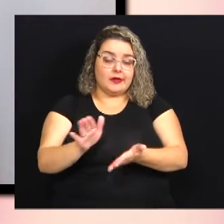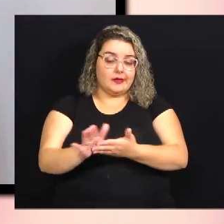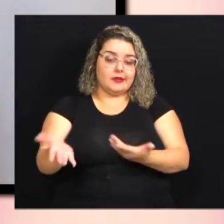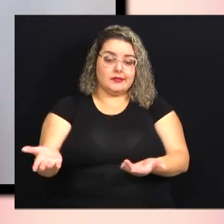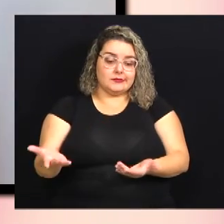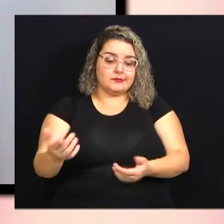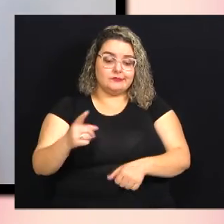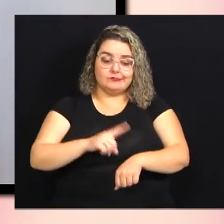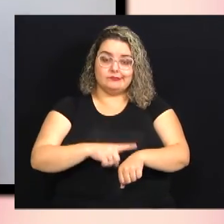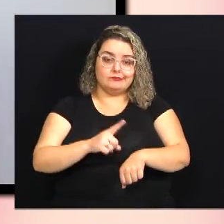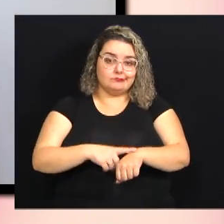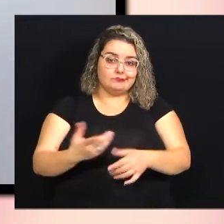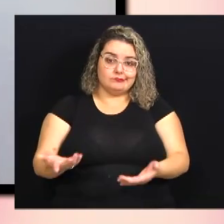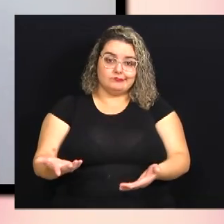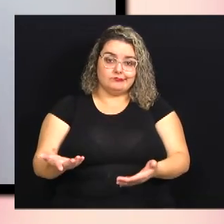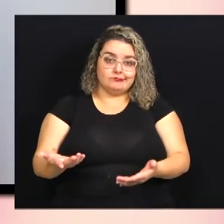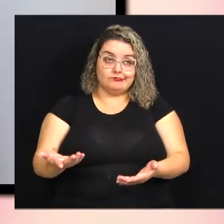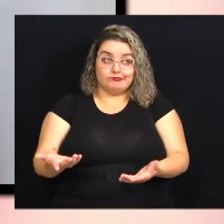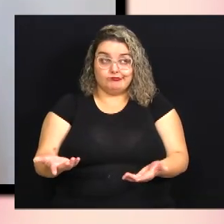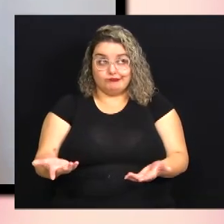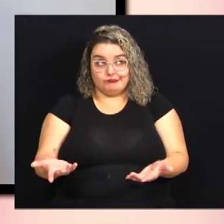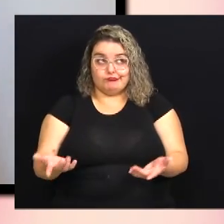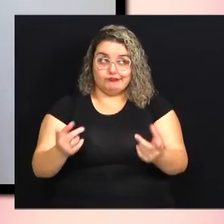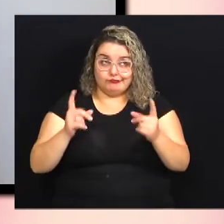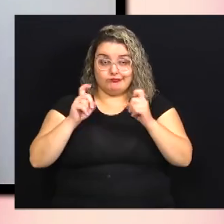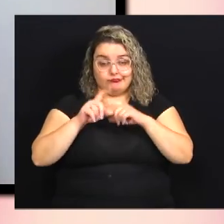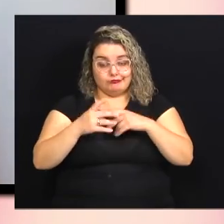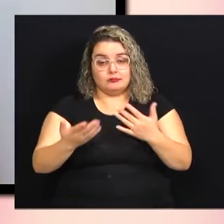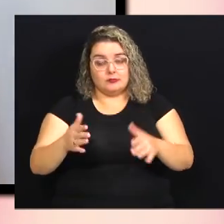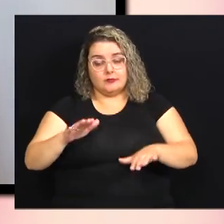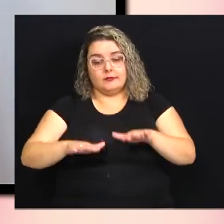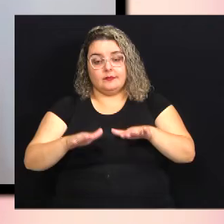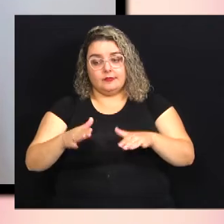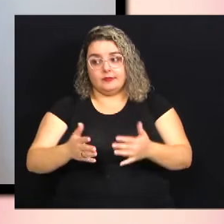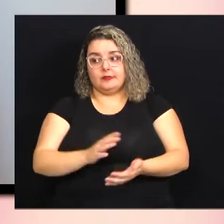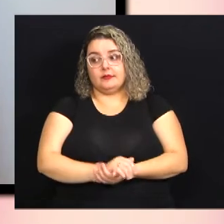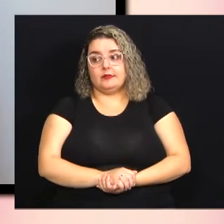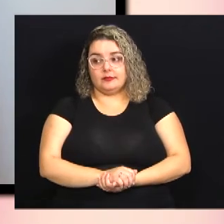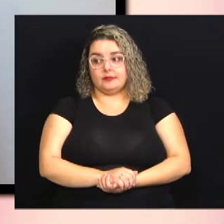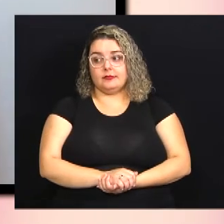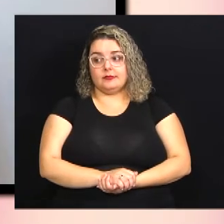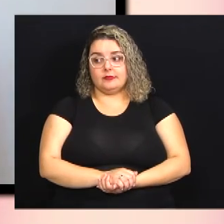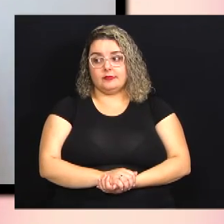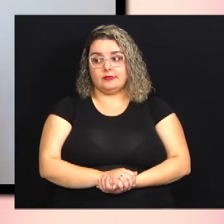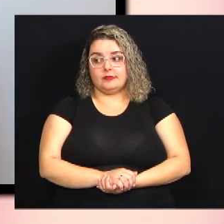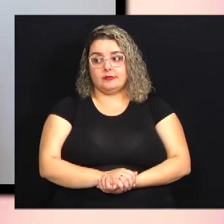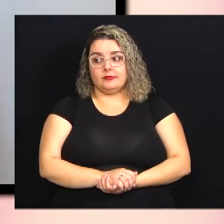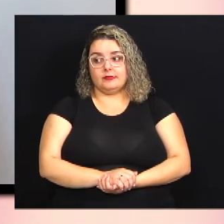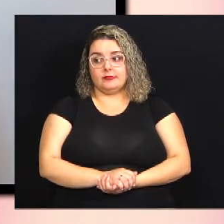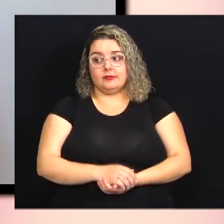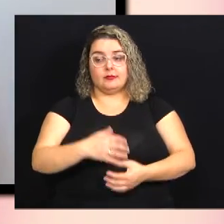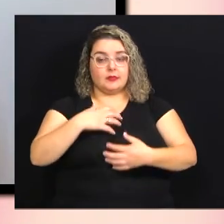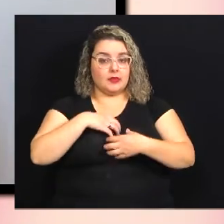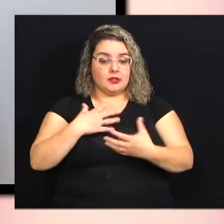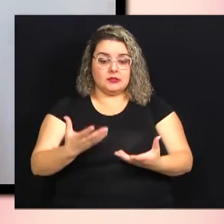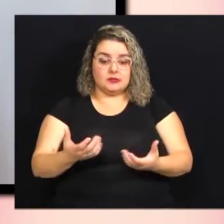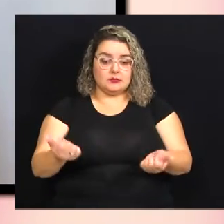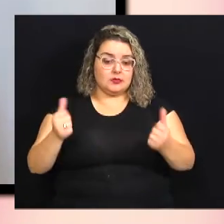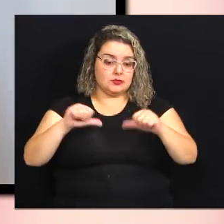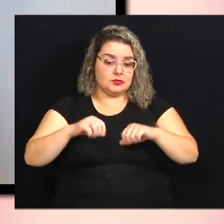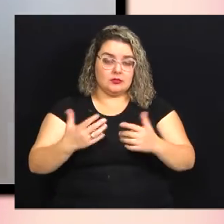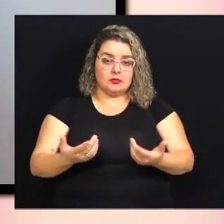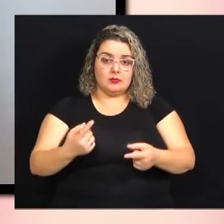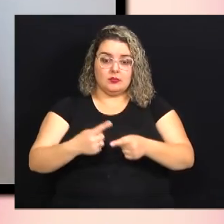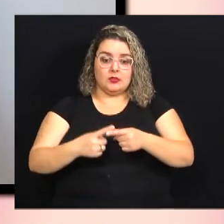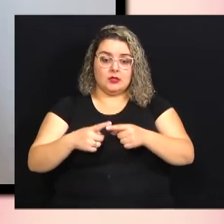gastando o tempo de uma maneira bem discutível e, às vezes, até se proporcionando sentimentos